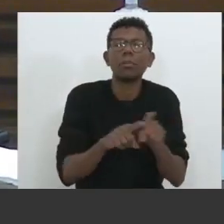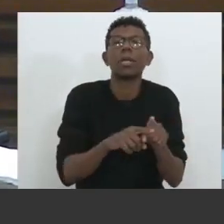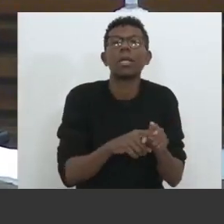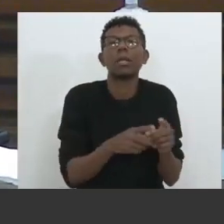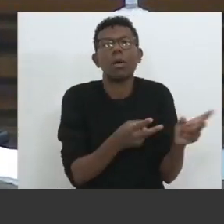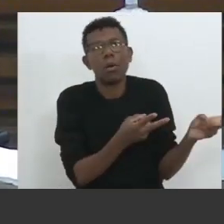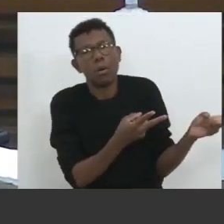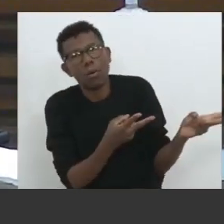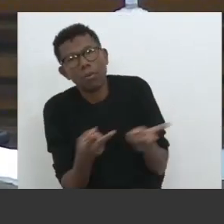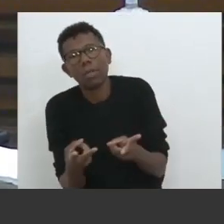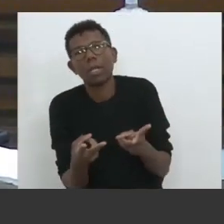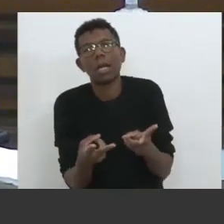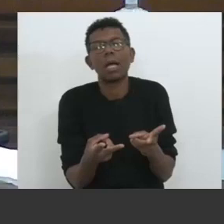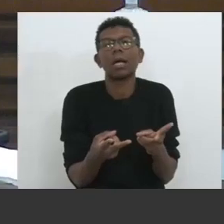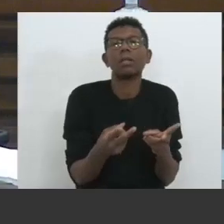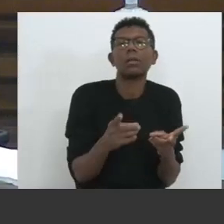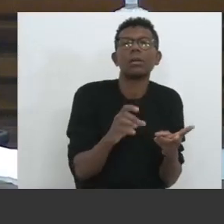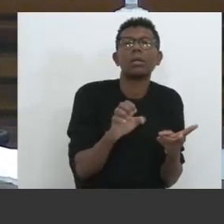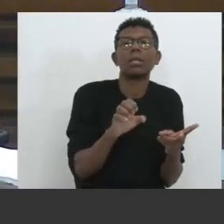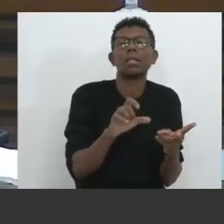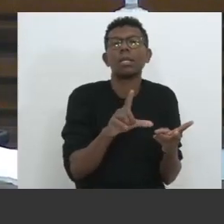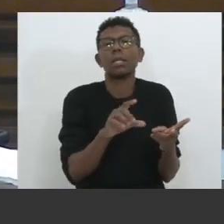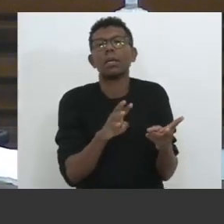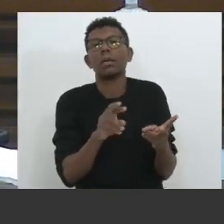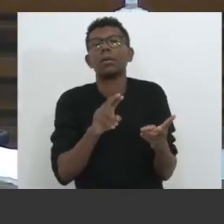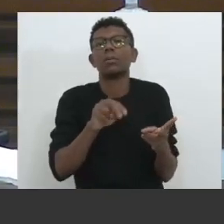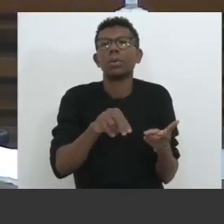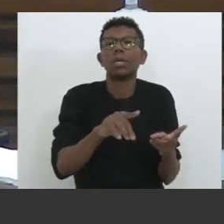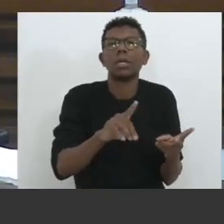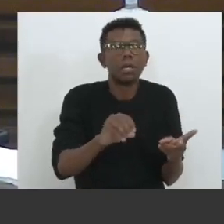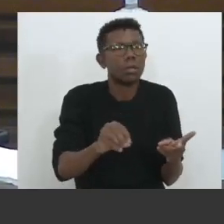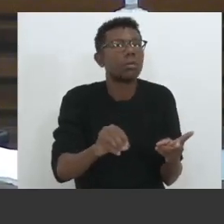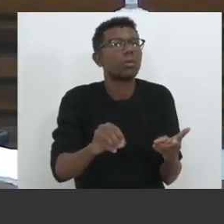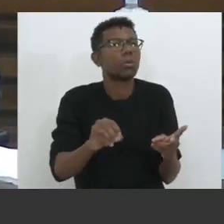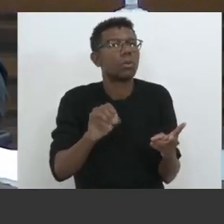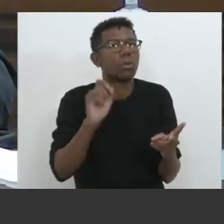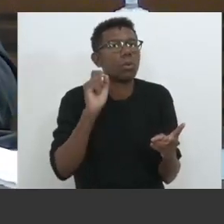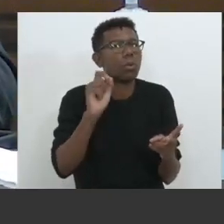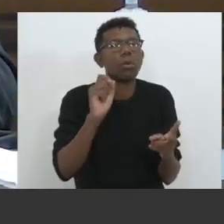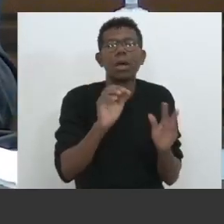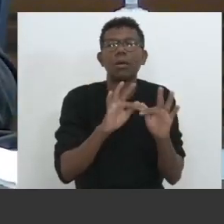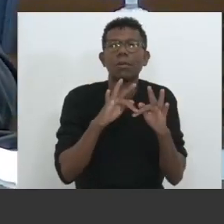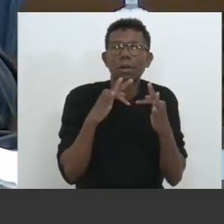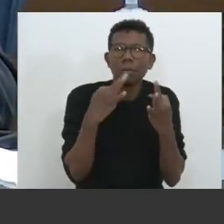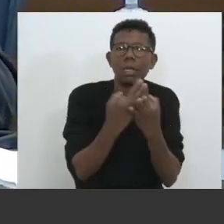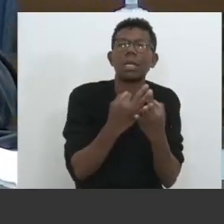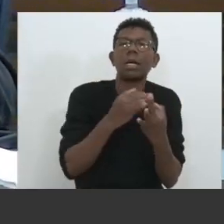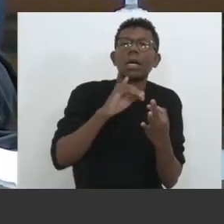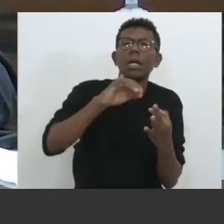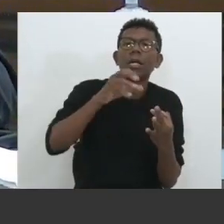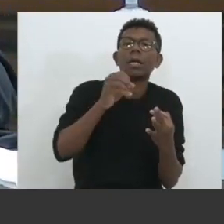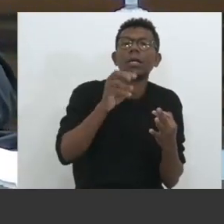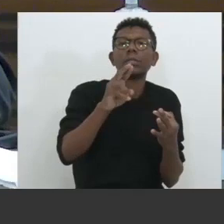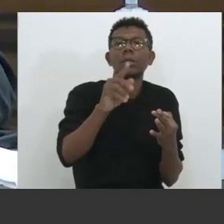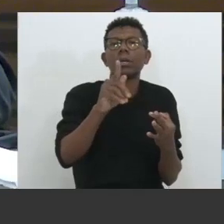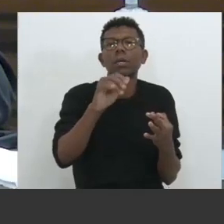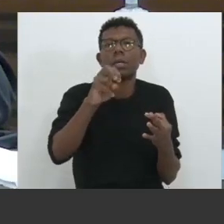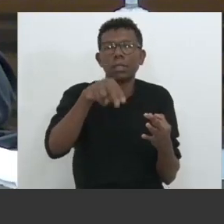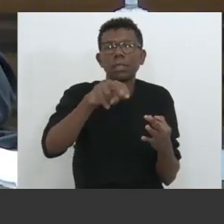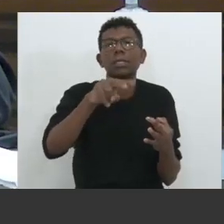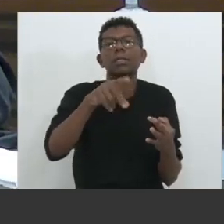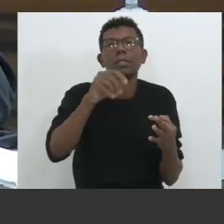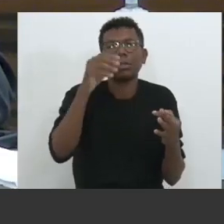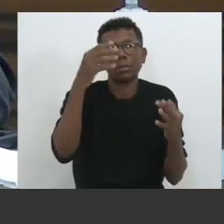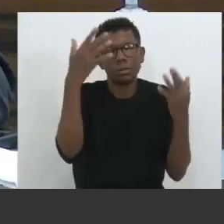em nome do de brando eu quero saudar todo os familiares Jorginho já saudei sua família